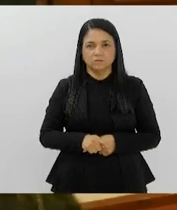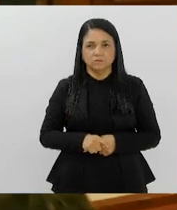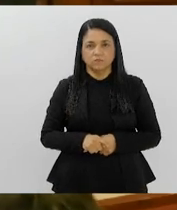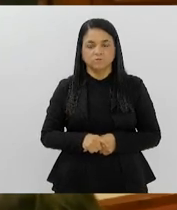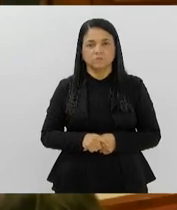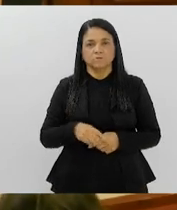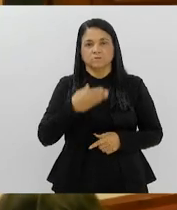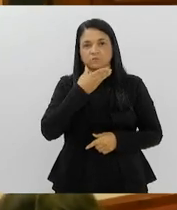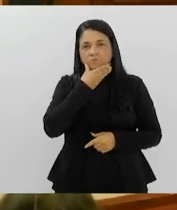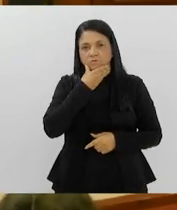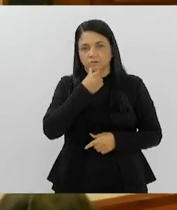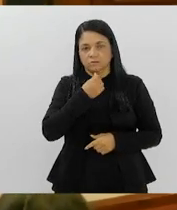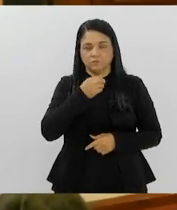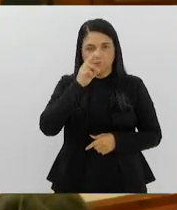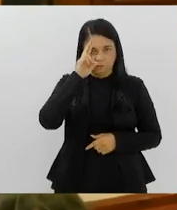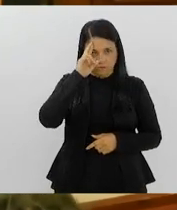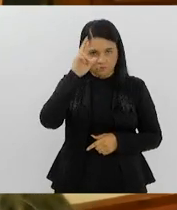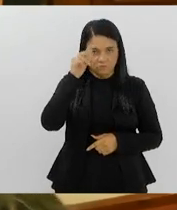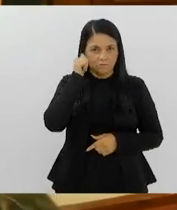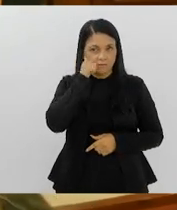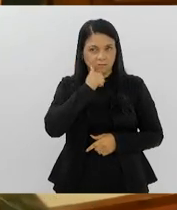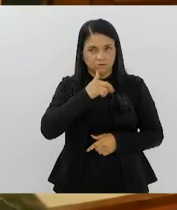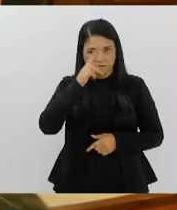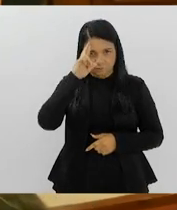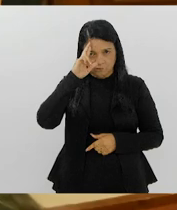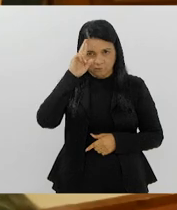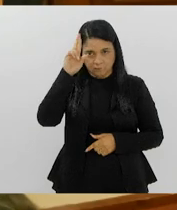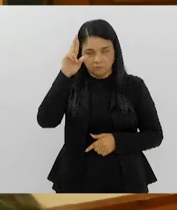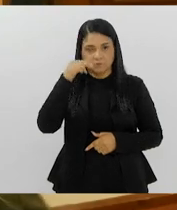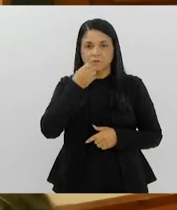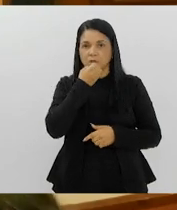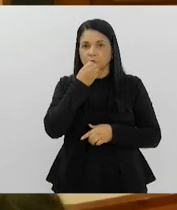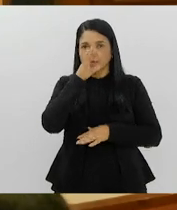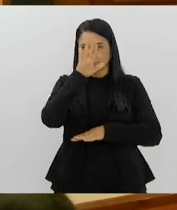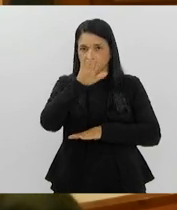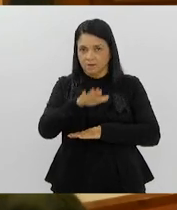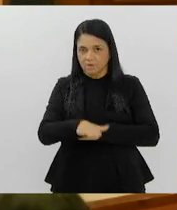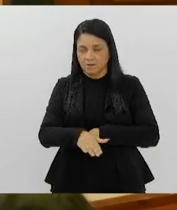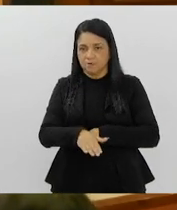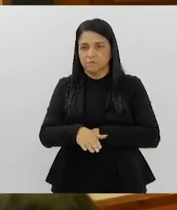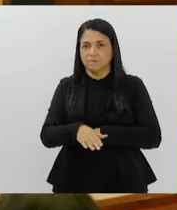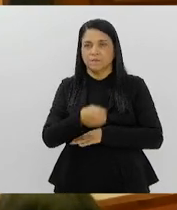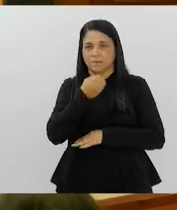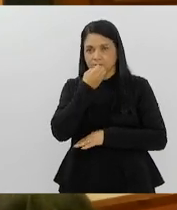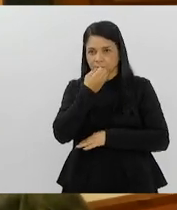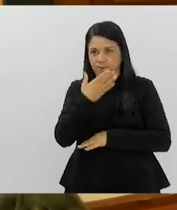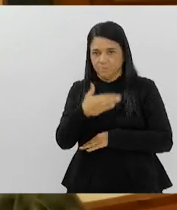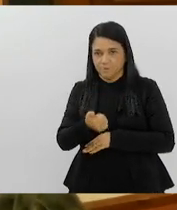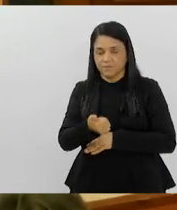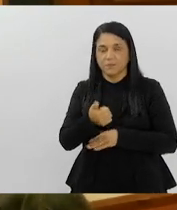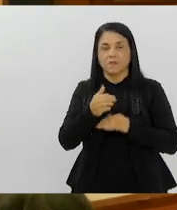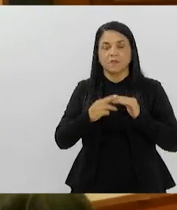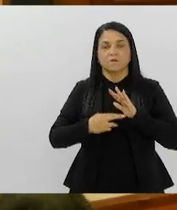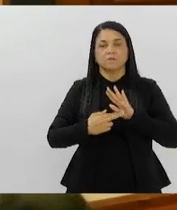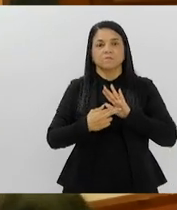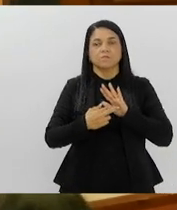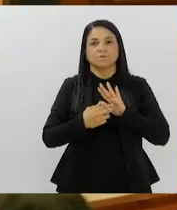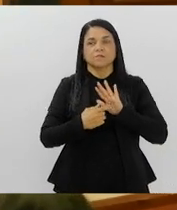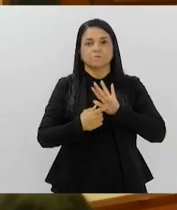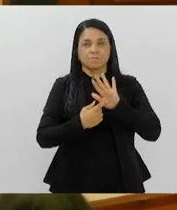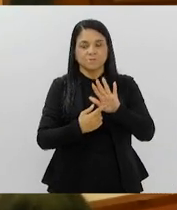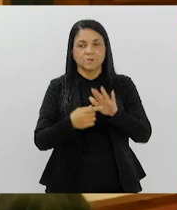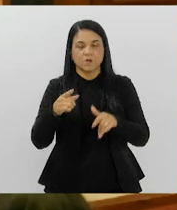Senhoras e senhores, boa tarde. Eu quero cumprimentar os presentes na pessoa do contra-almirante